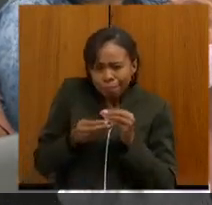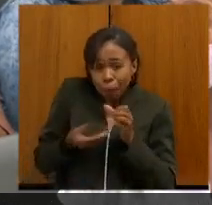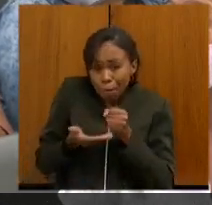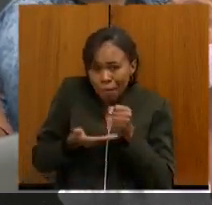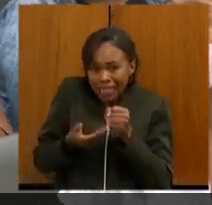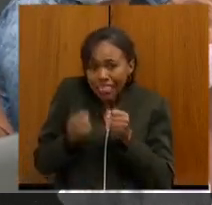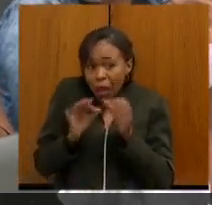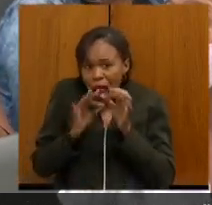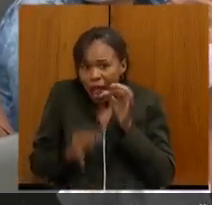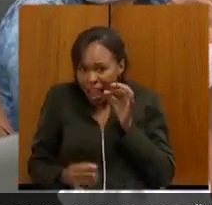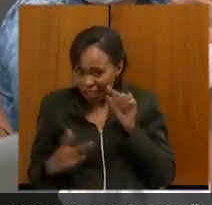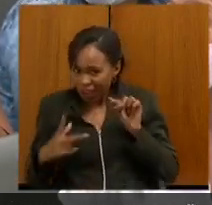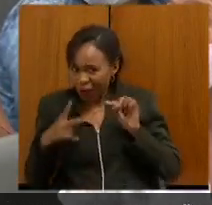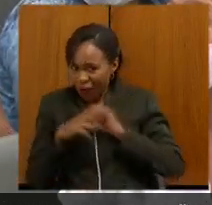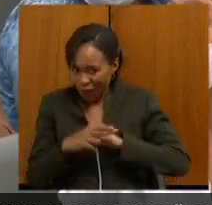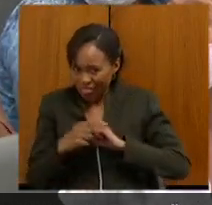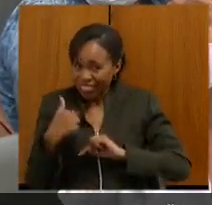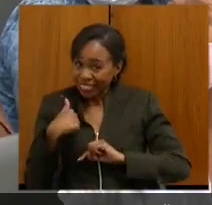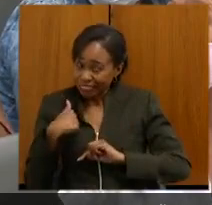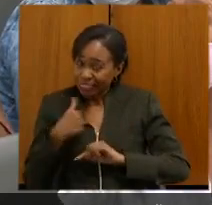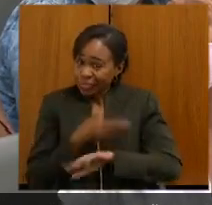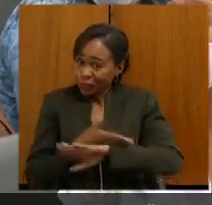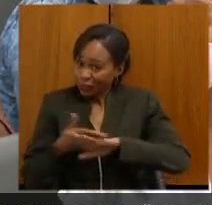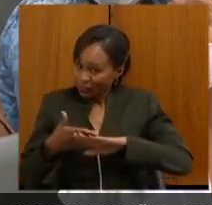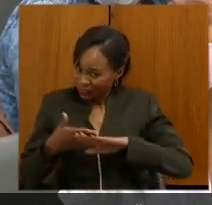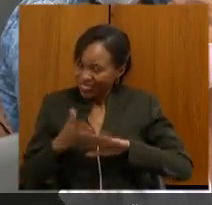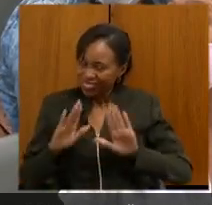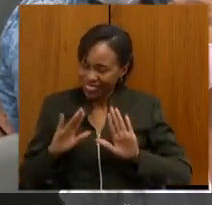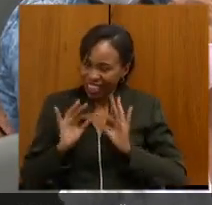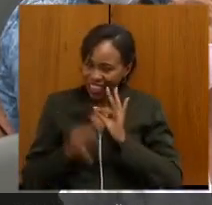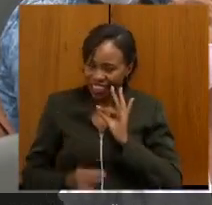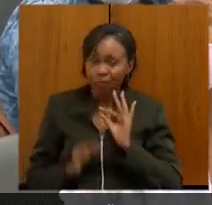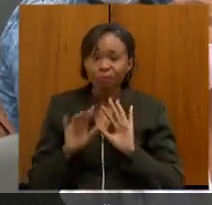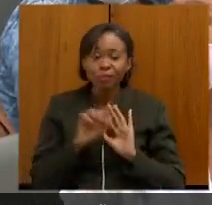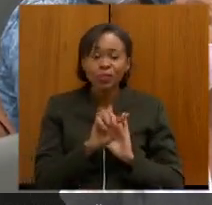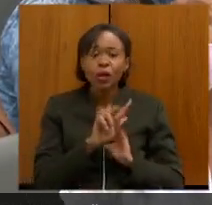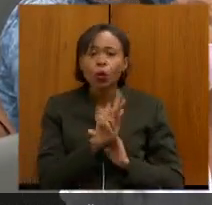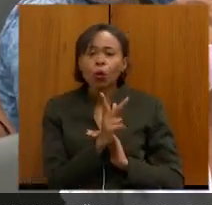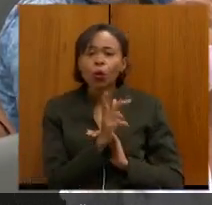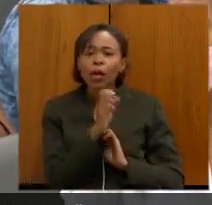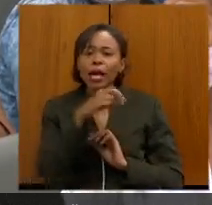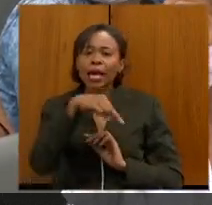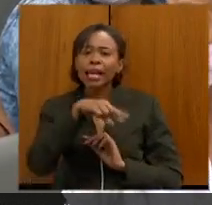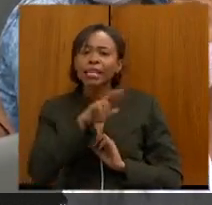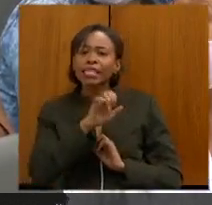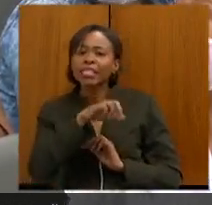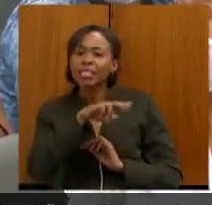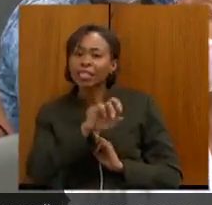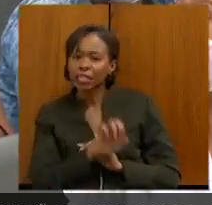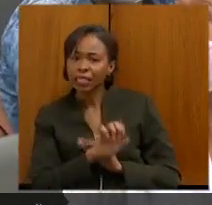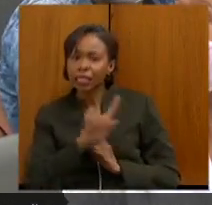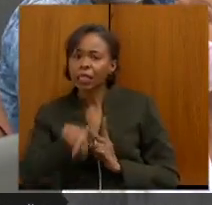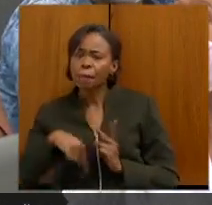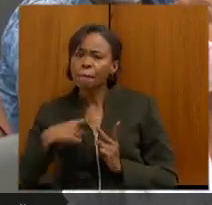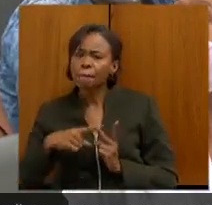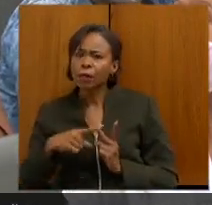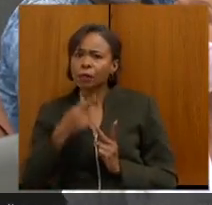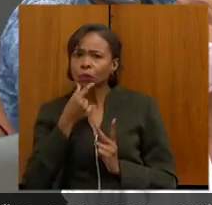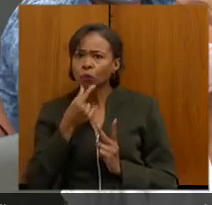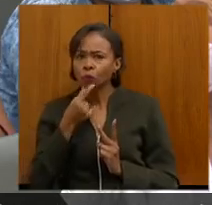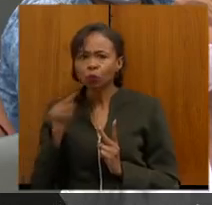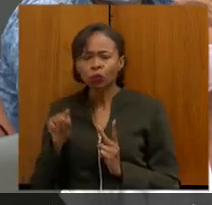tiver falar muito vocês não tem ruim porque eu penso de efeito vou pegar um Ganchinho Henrique é defeito e do senhor